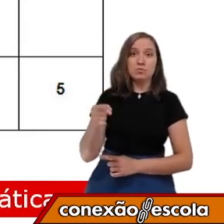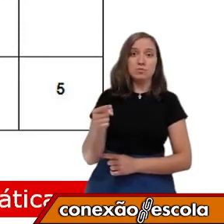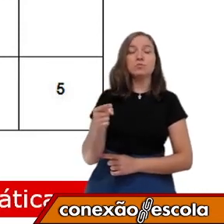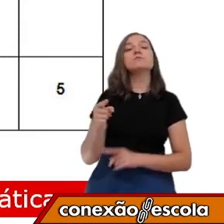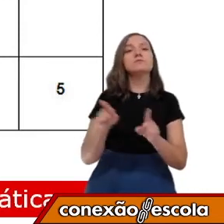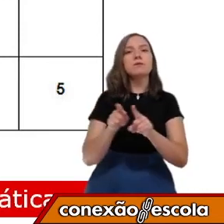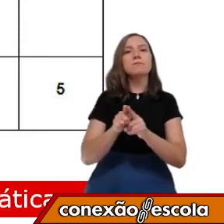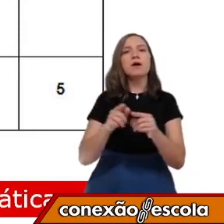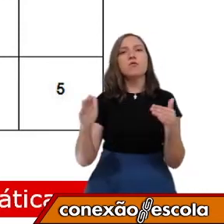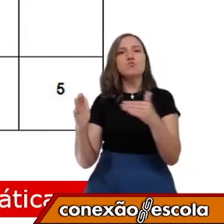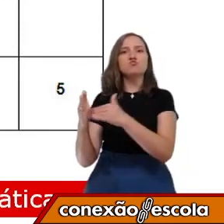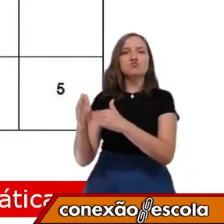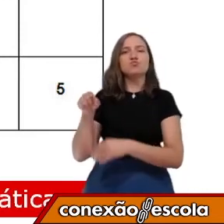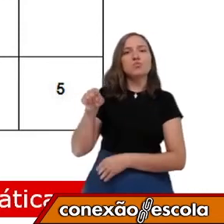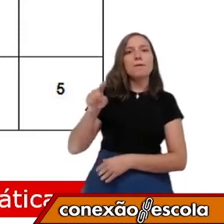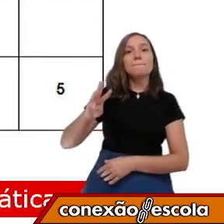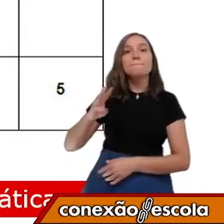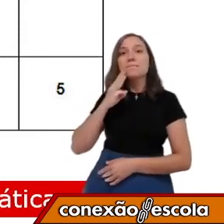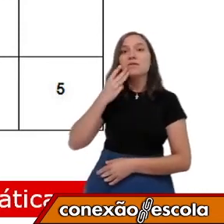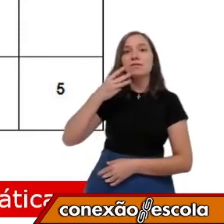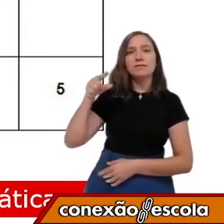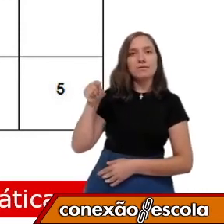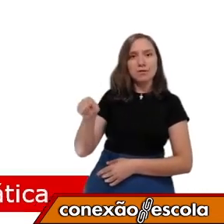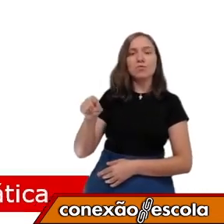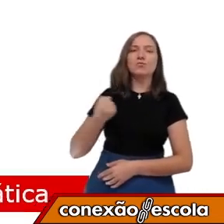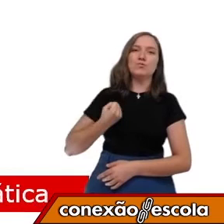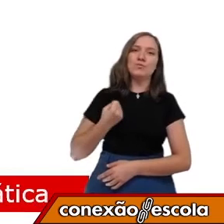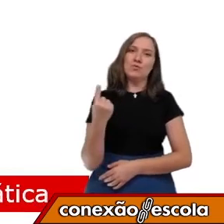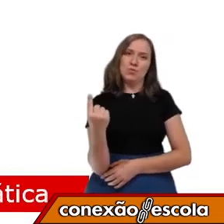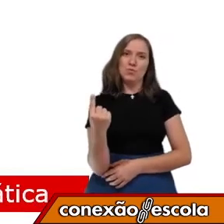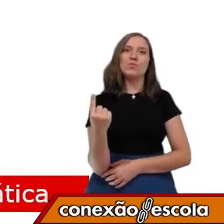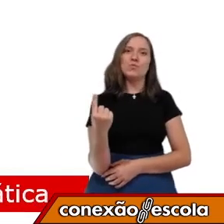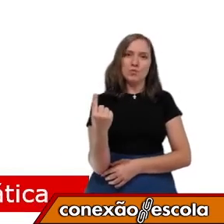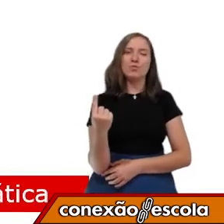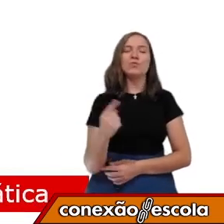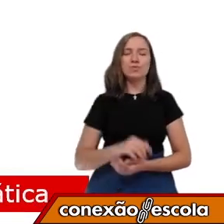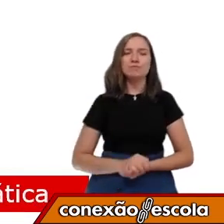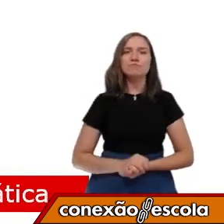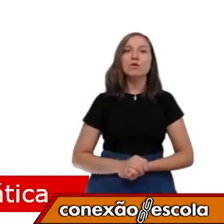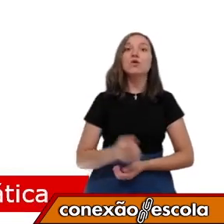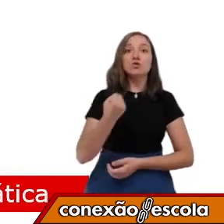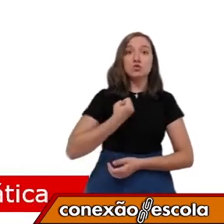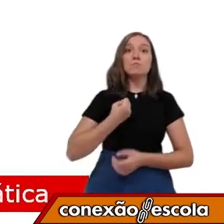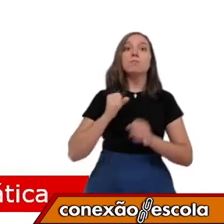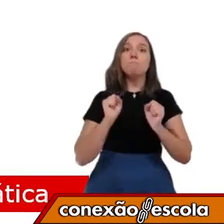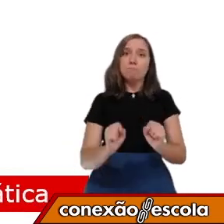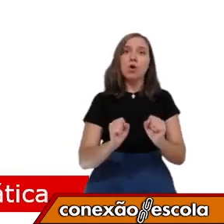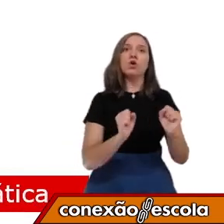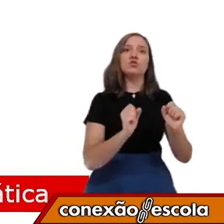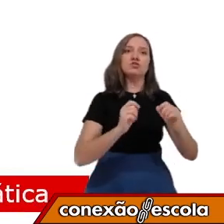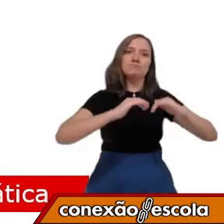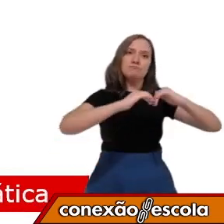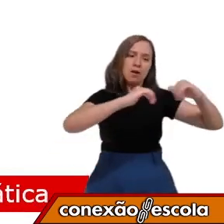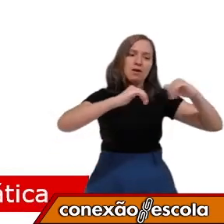nós temos a sétima ordem, ocupada pela unidade de milhão, 1. Esse número pode ser decomposto. O